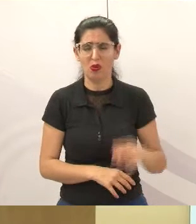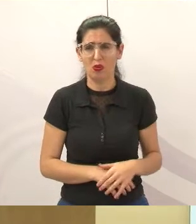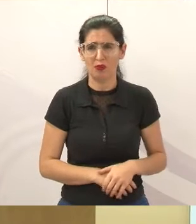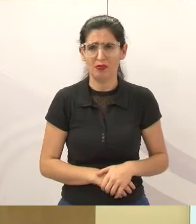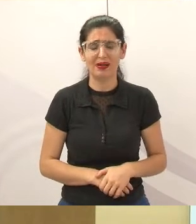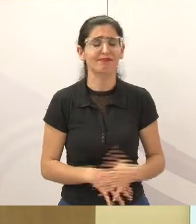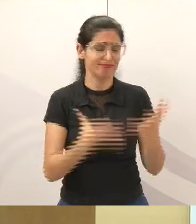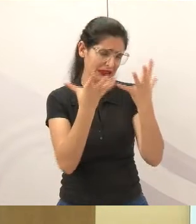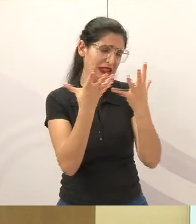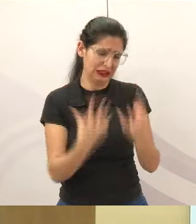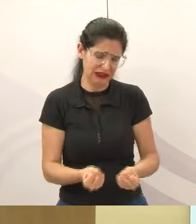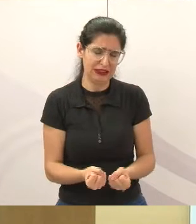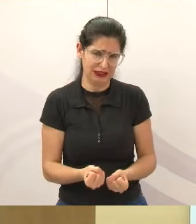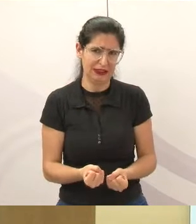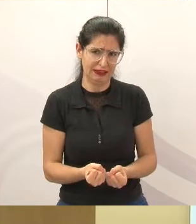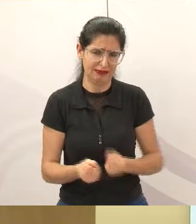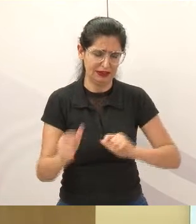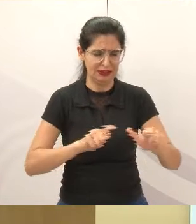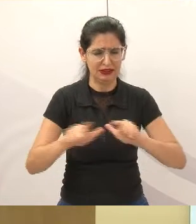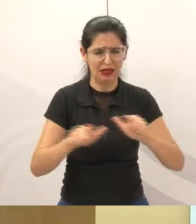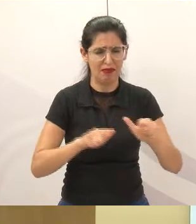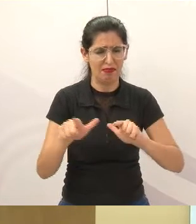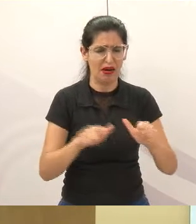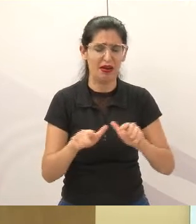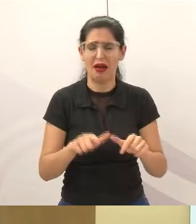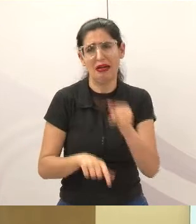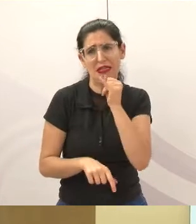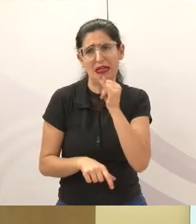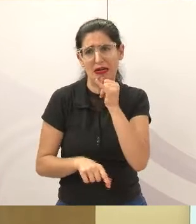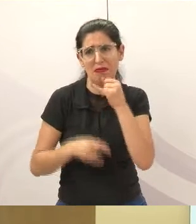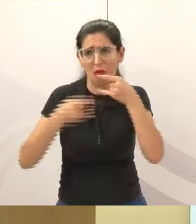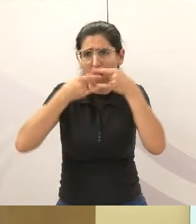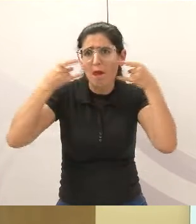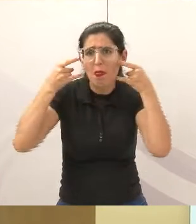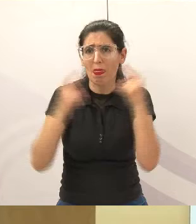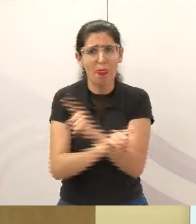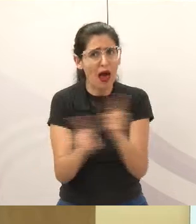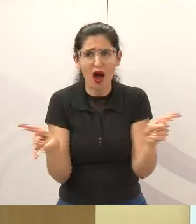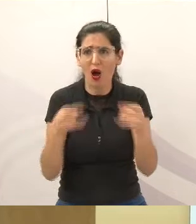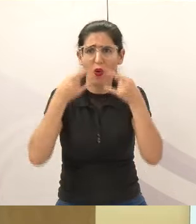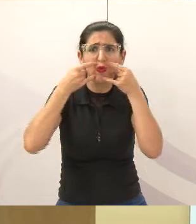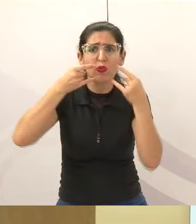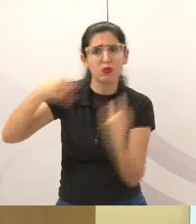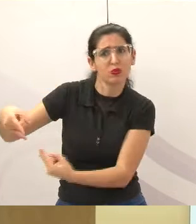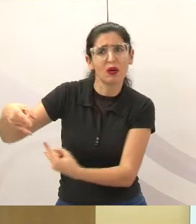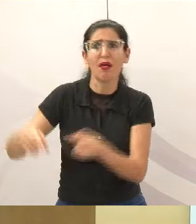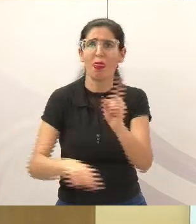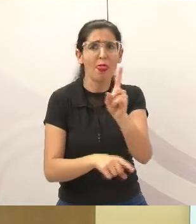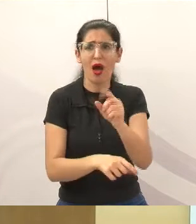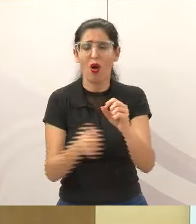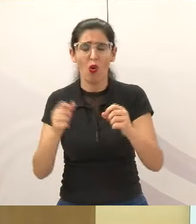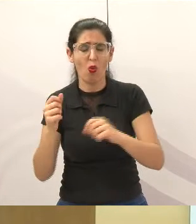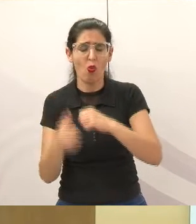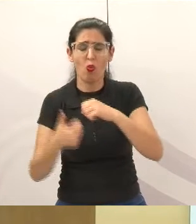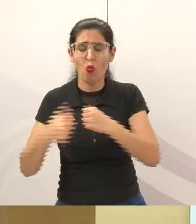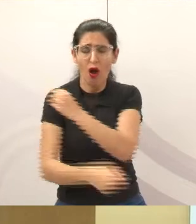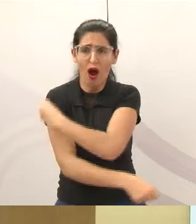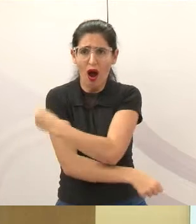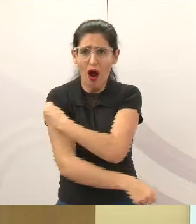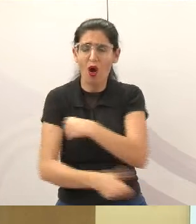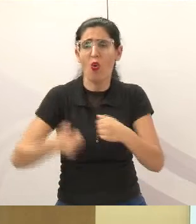insalubres de trabalho. Com essa lei, estamos criando segurança jurídica para minimizar, Paulinho,